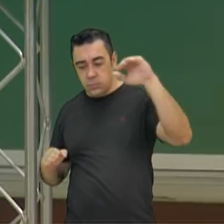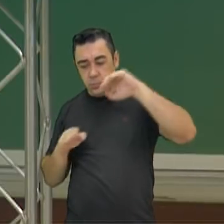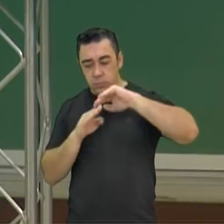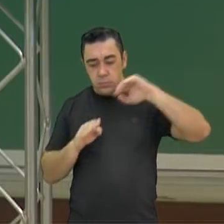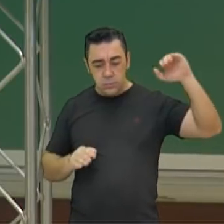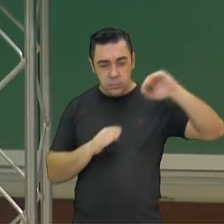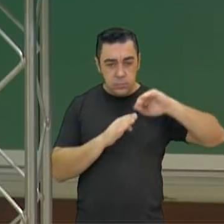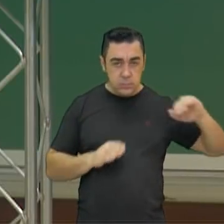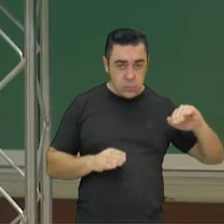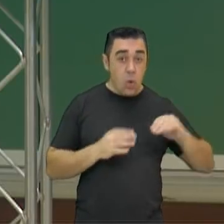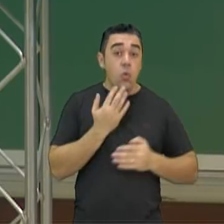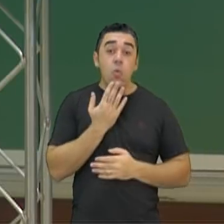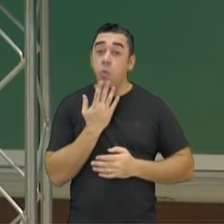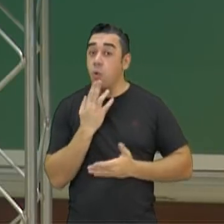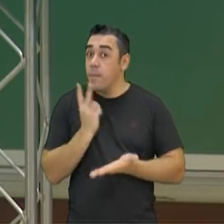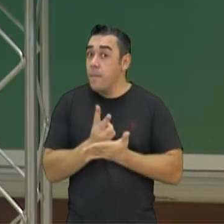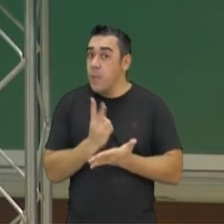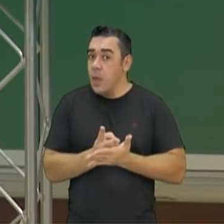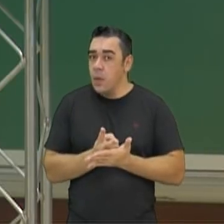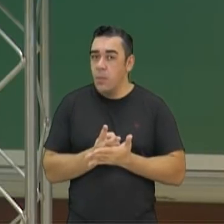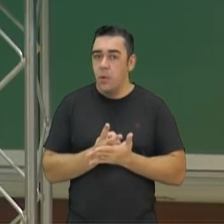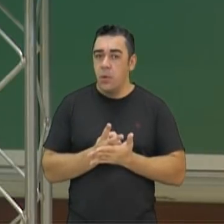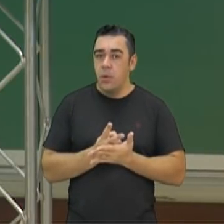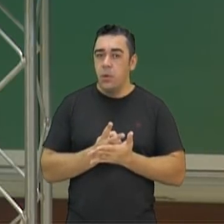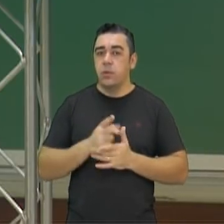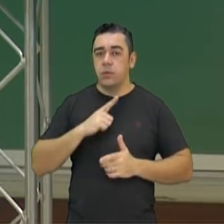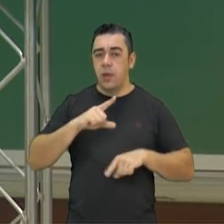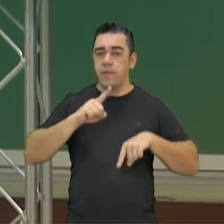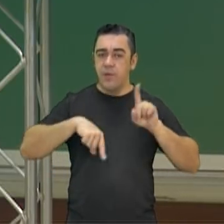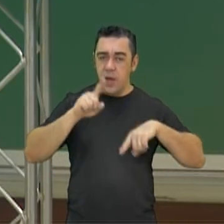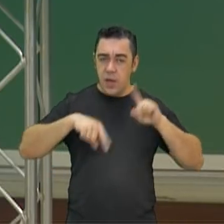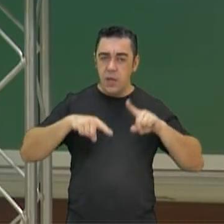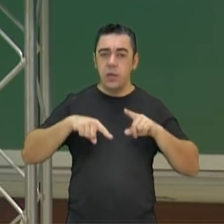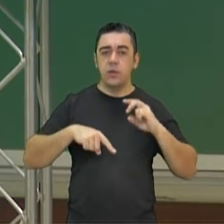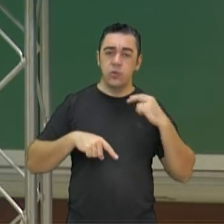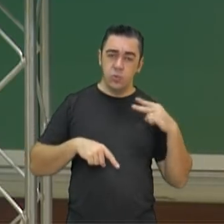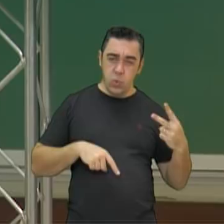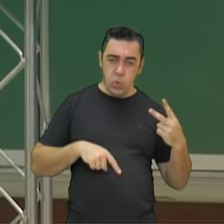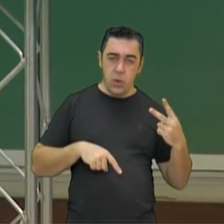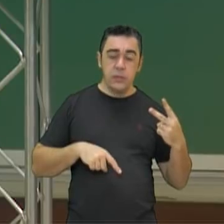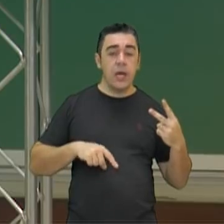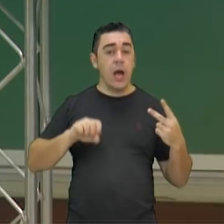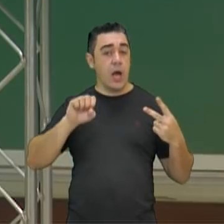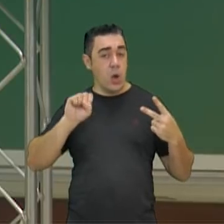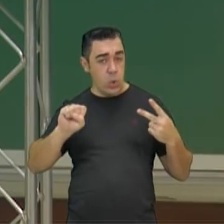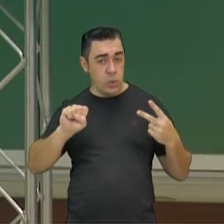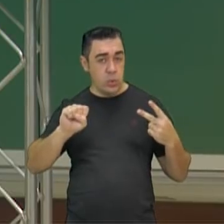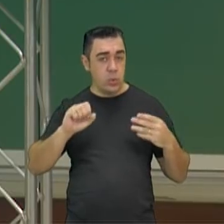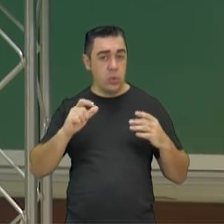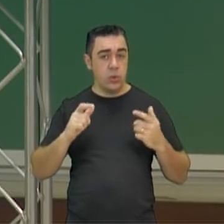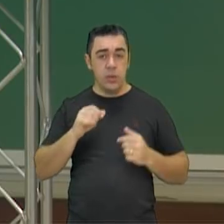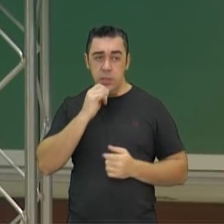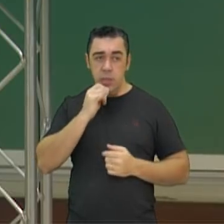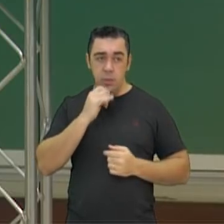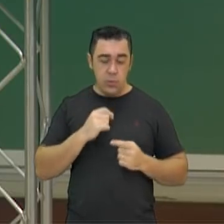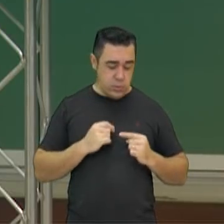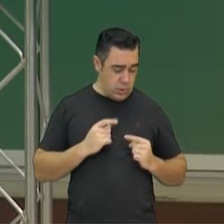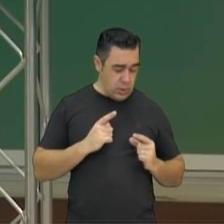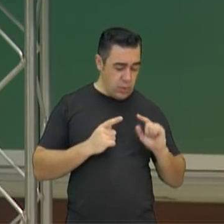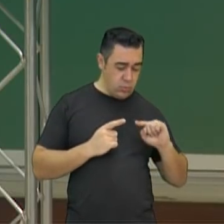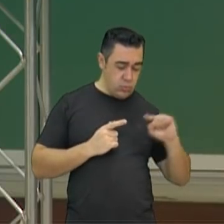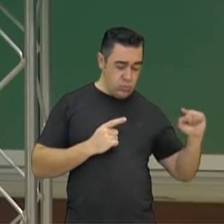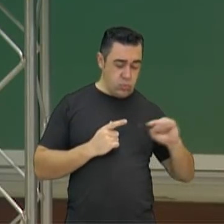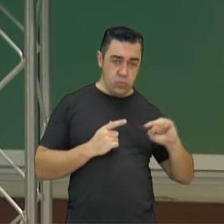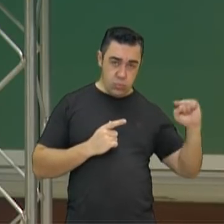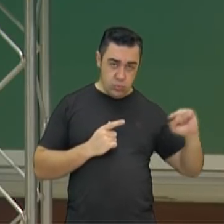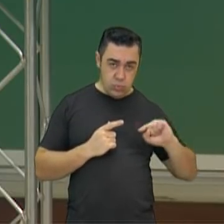cor, disposta no mesmo sentido, variando de 2 a 8 casas, né? Que a gente contou lá, né? Pode ter duas, por exemplo,